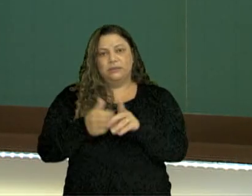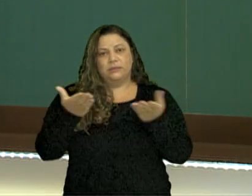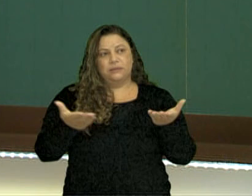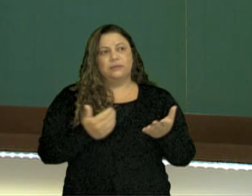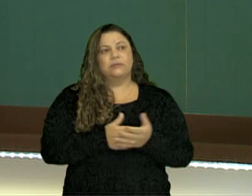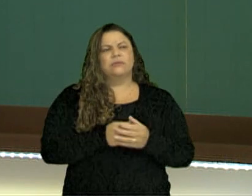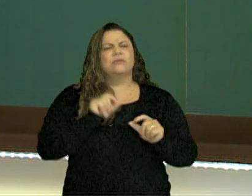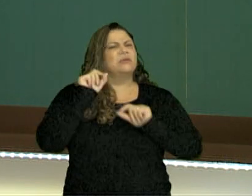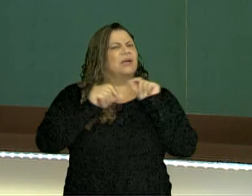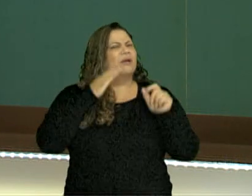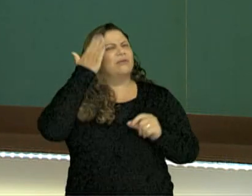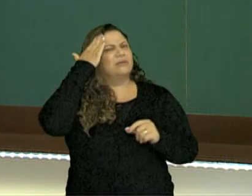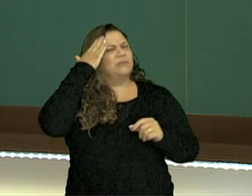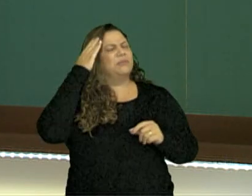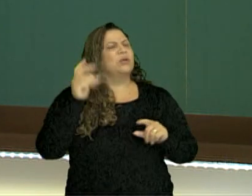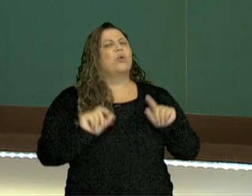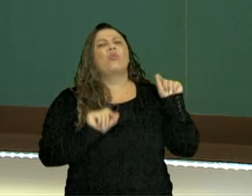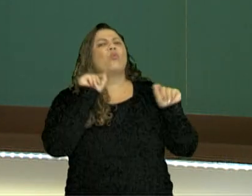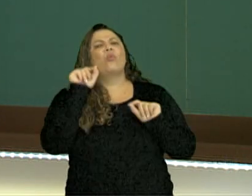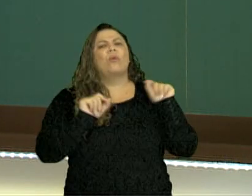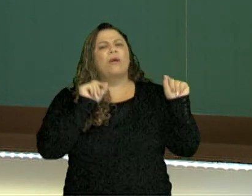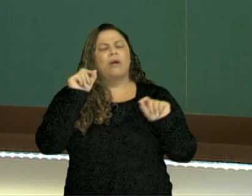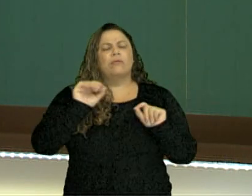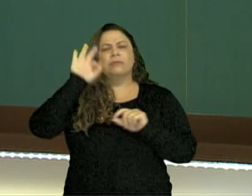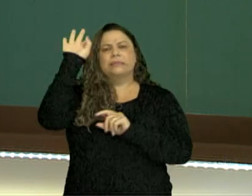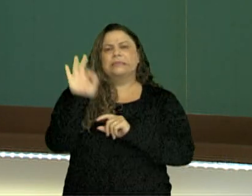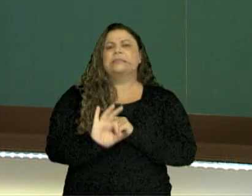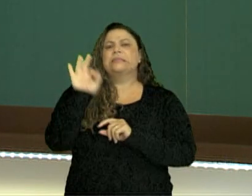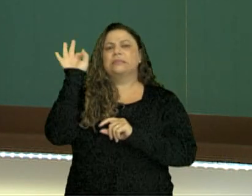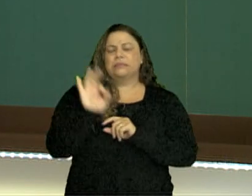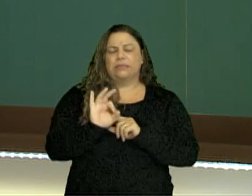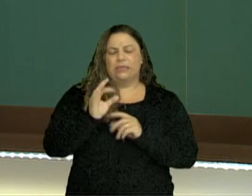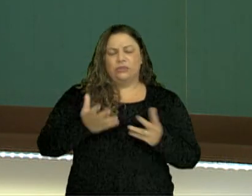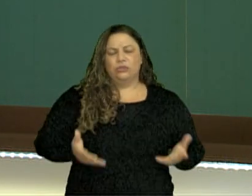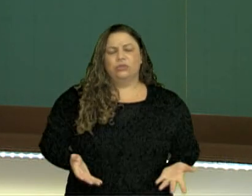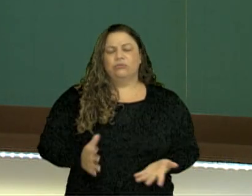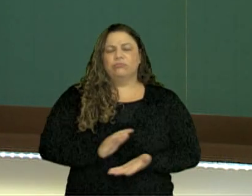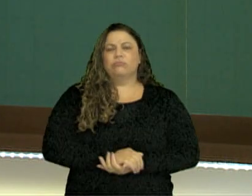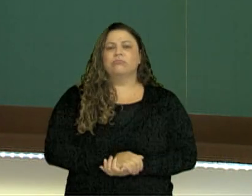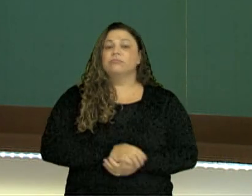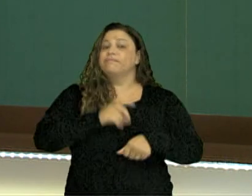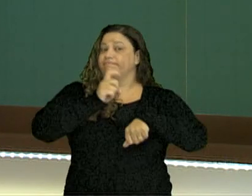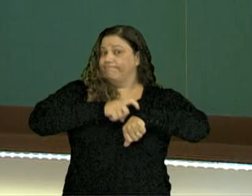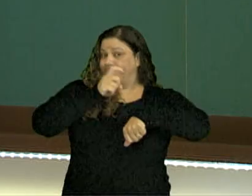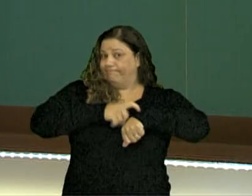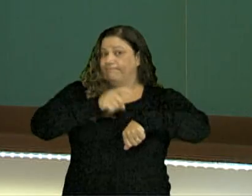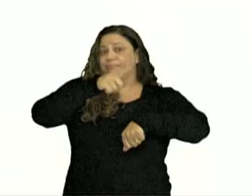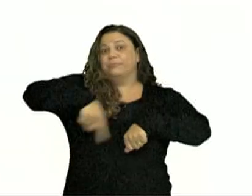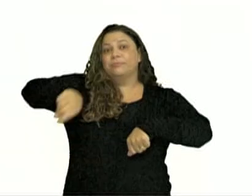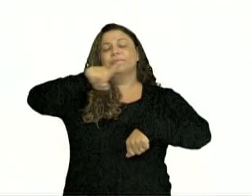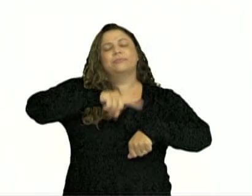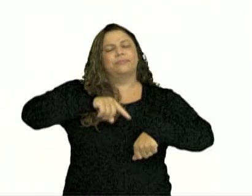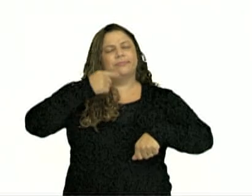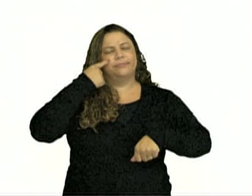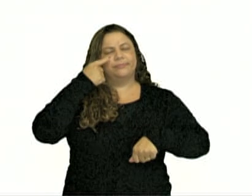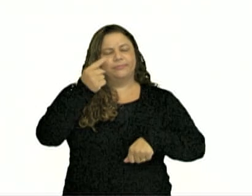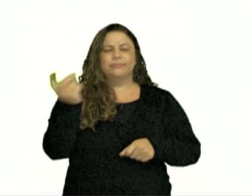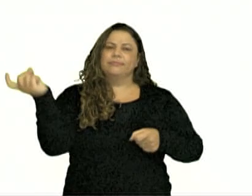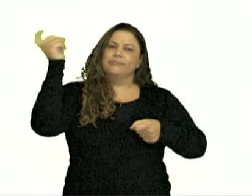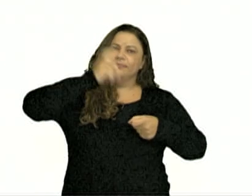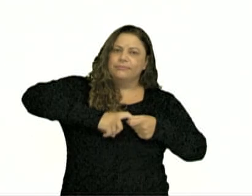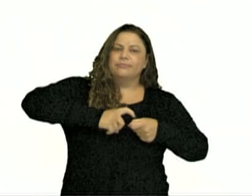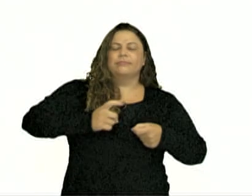quero saber qual vai ser essa taxa equivalente. Vou dar um tempinho para vocês aplicarem e já